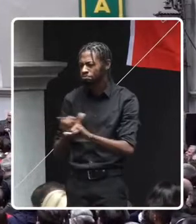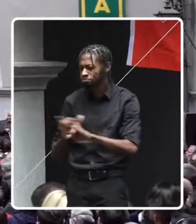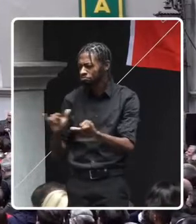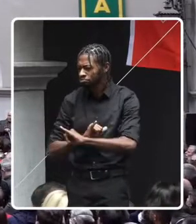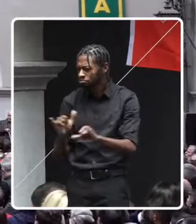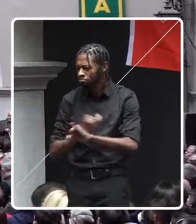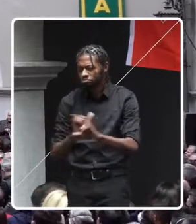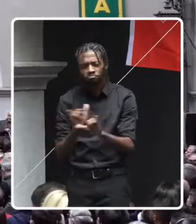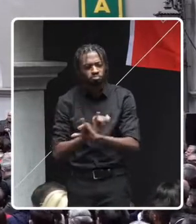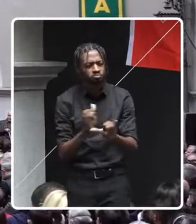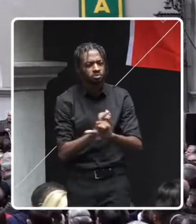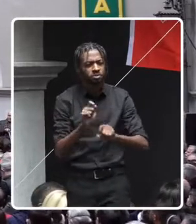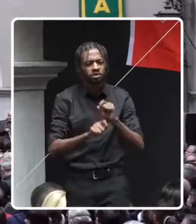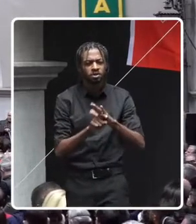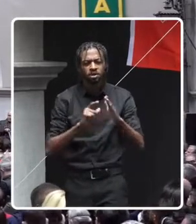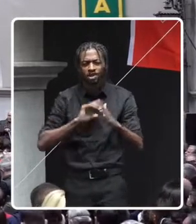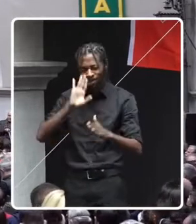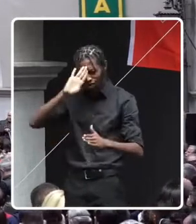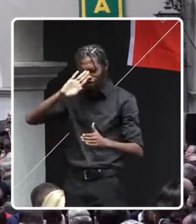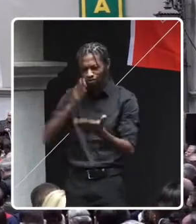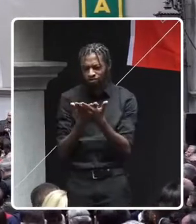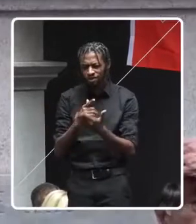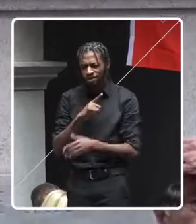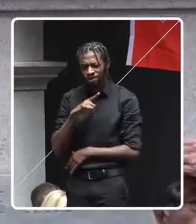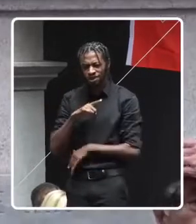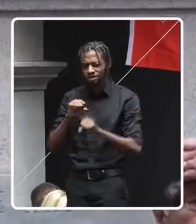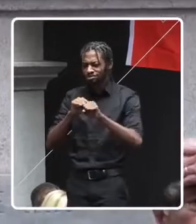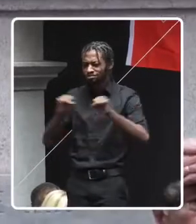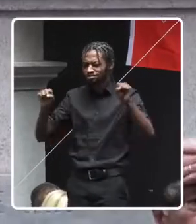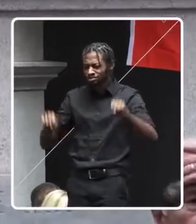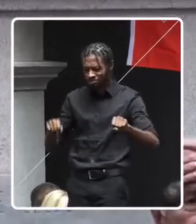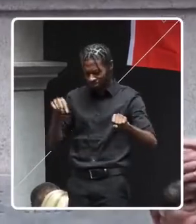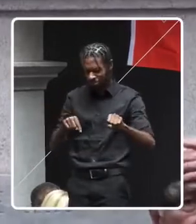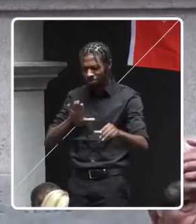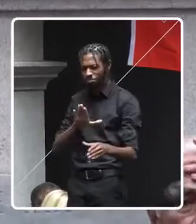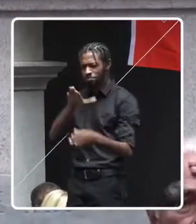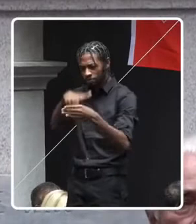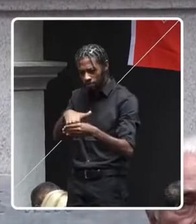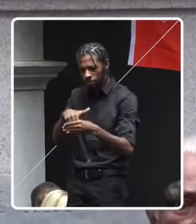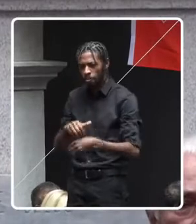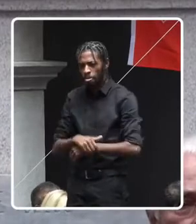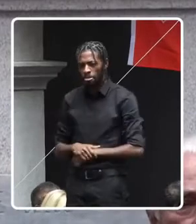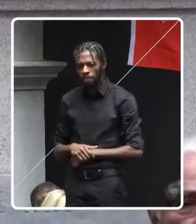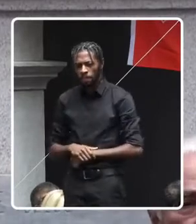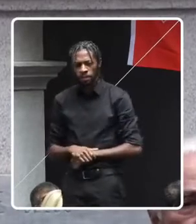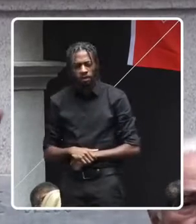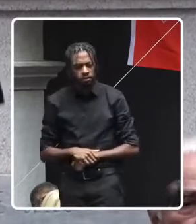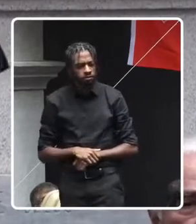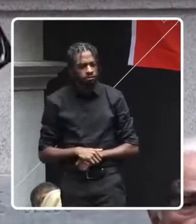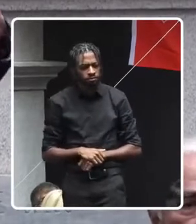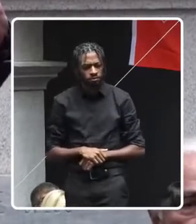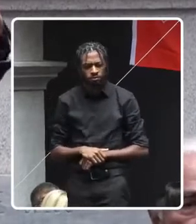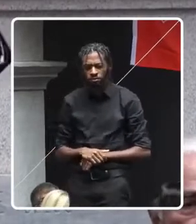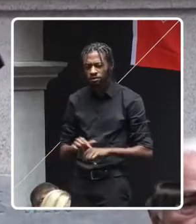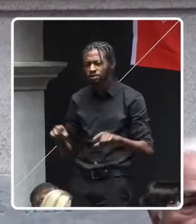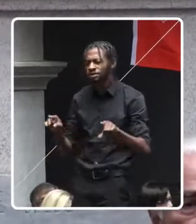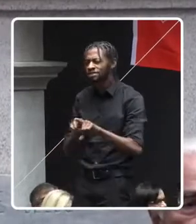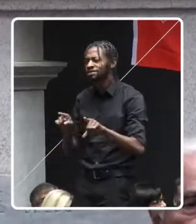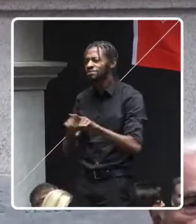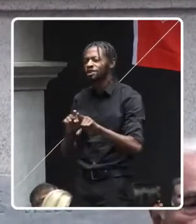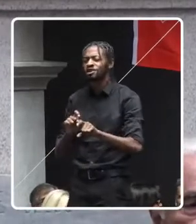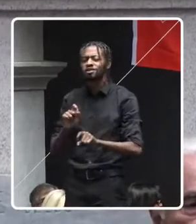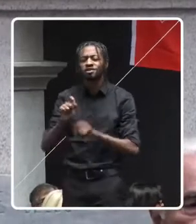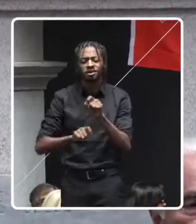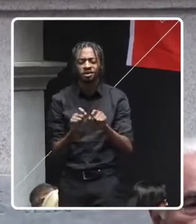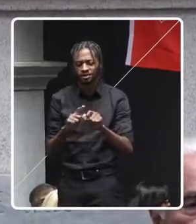da confiança que se deposita no sistema eleitoral. E a combinação